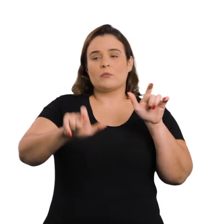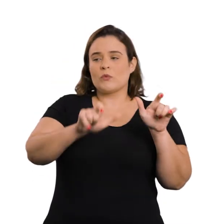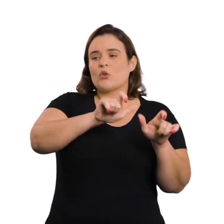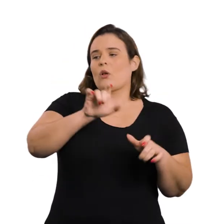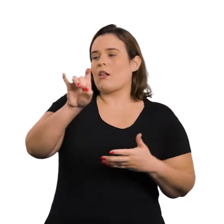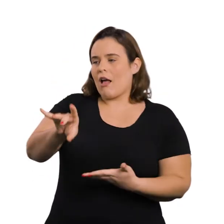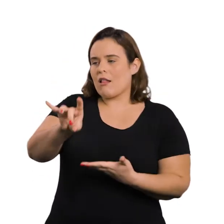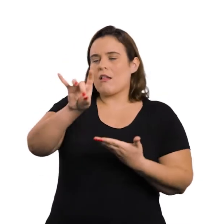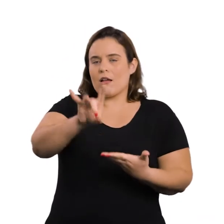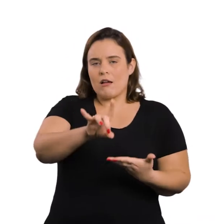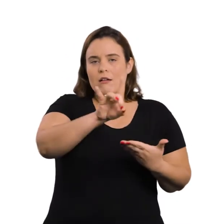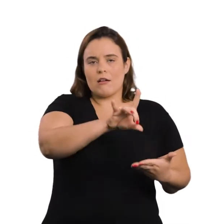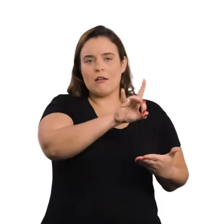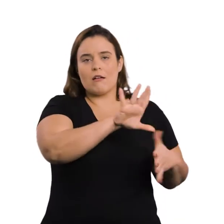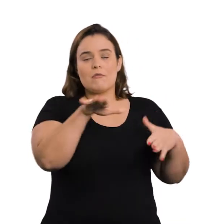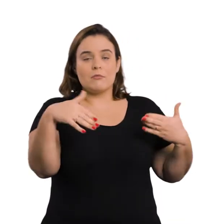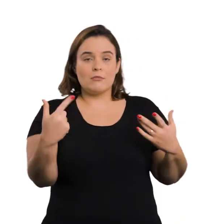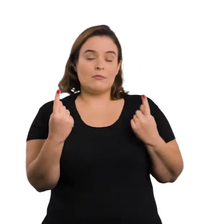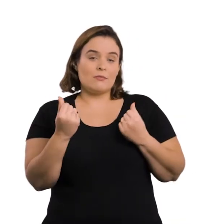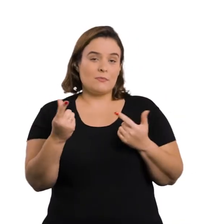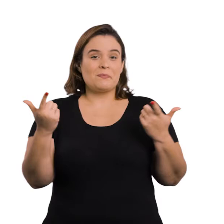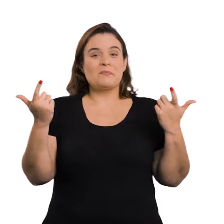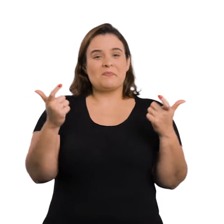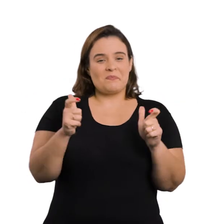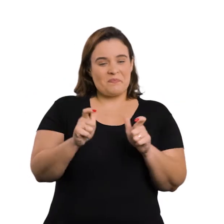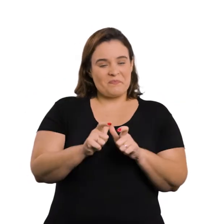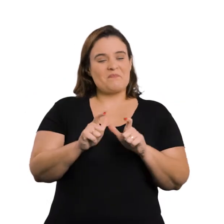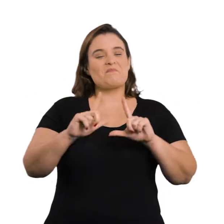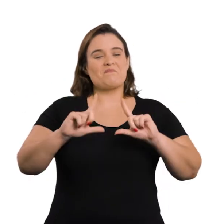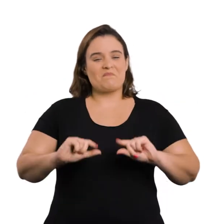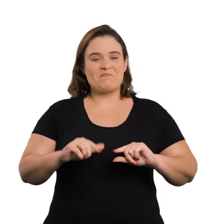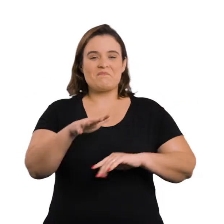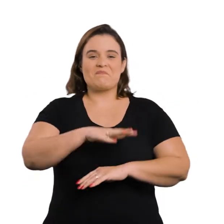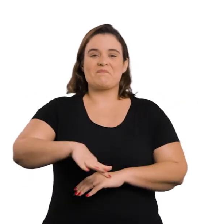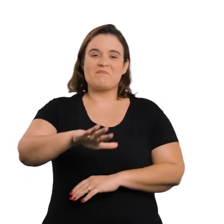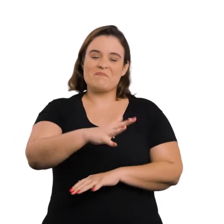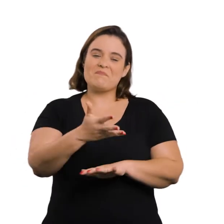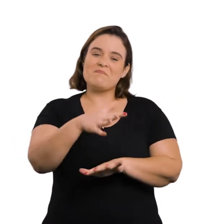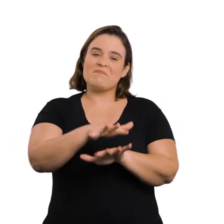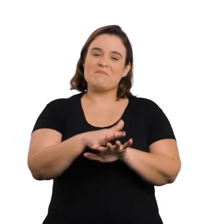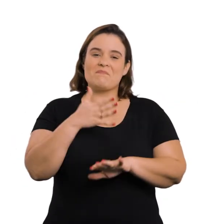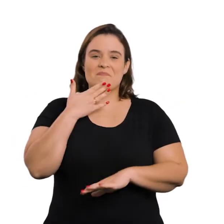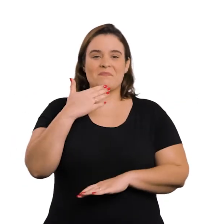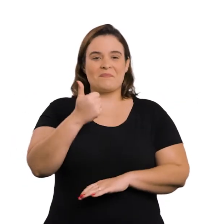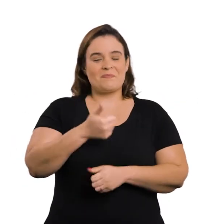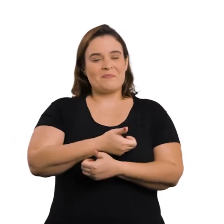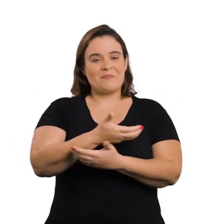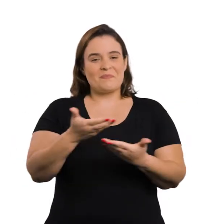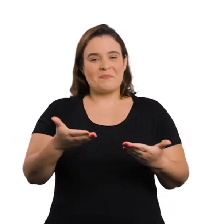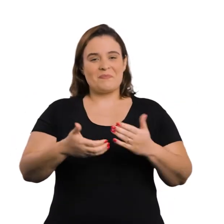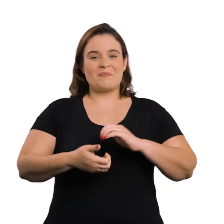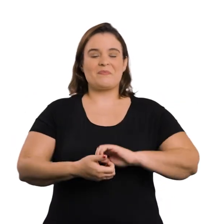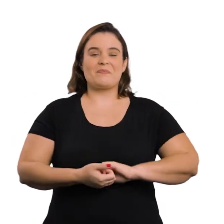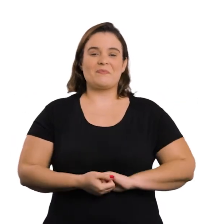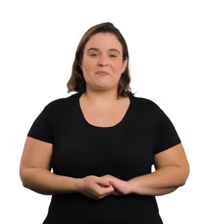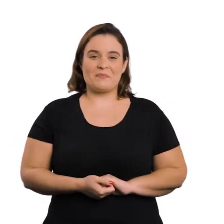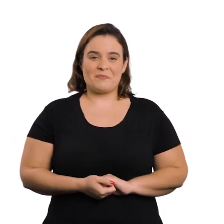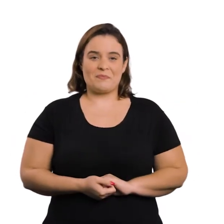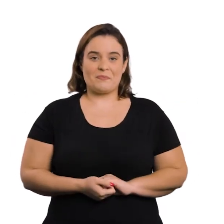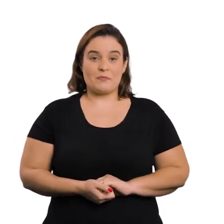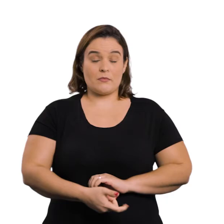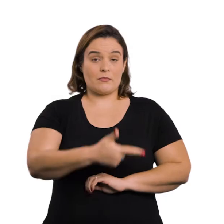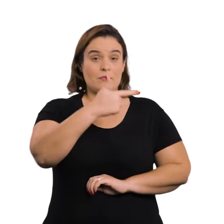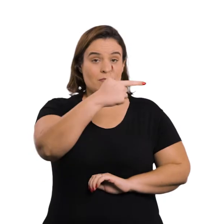cada colaborador, gerando a diminuição de custos e um ambiente inclusivo e melhor para todos. Os